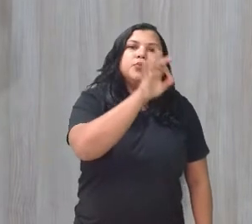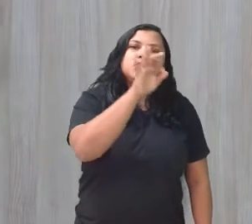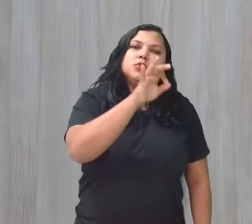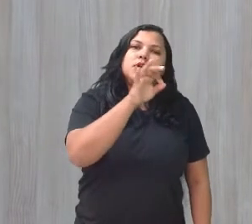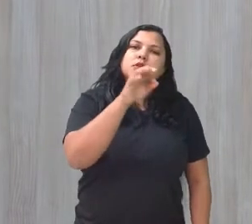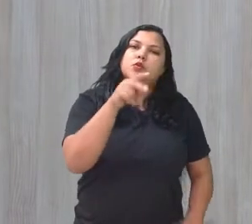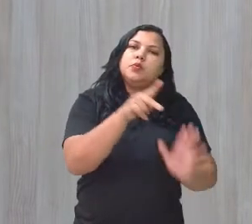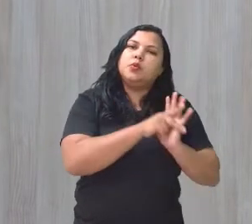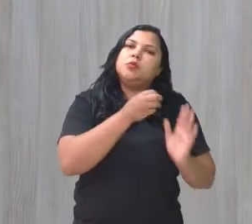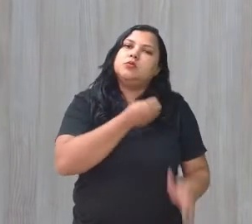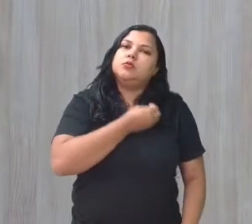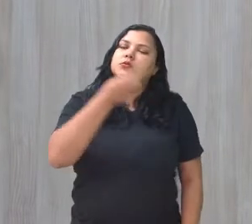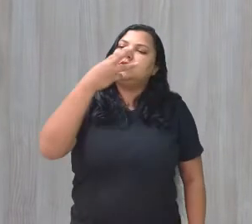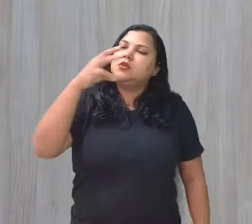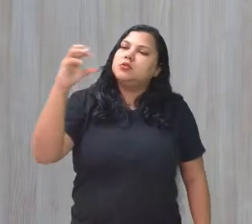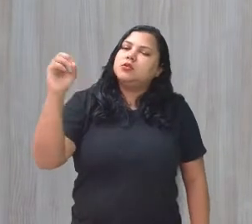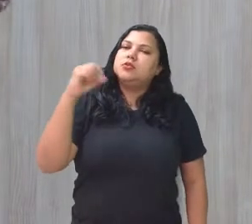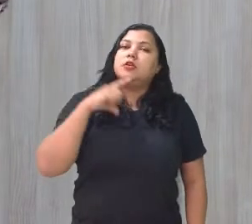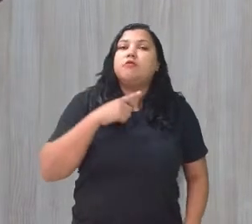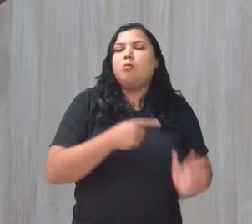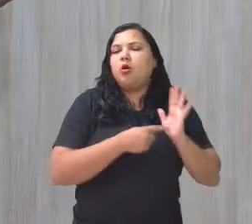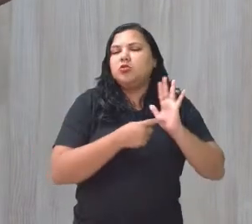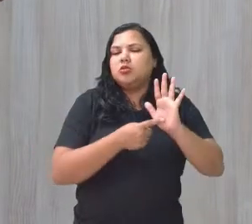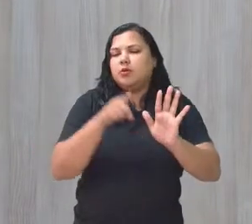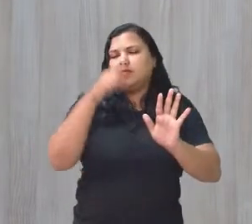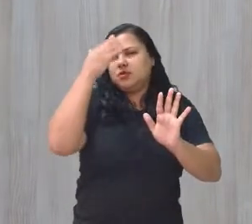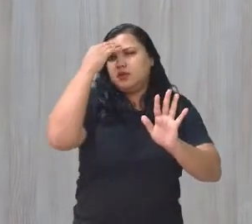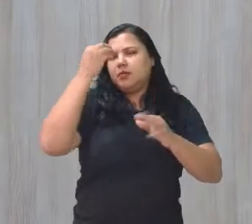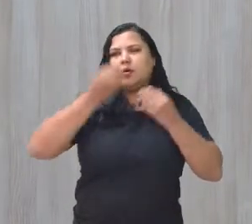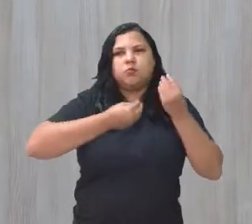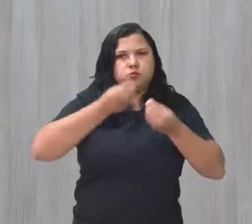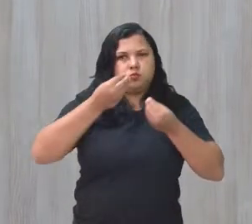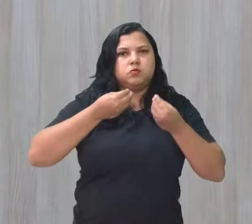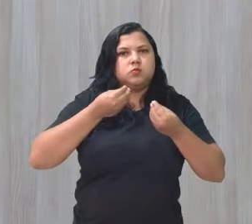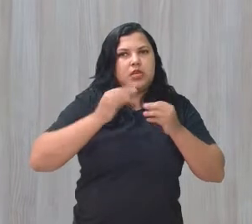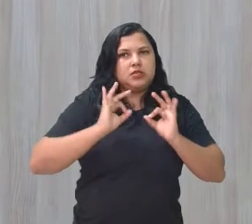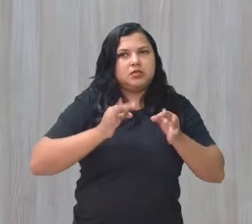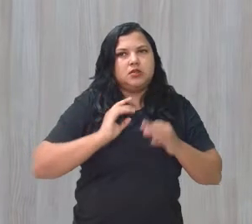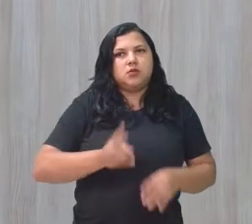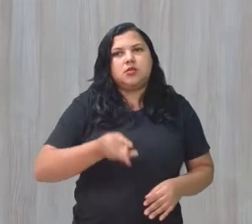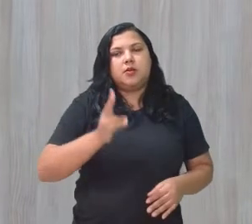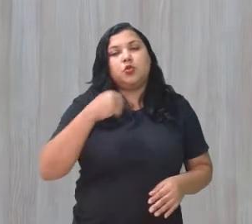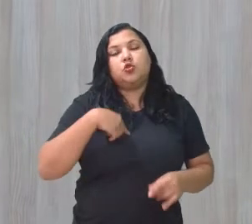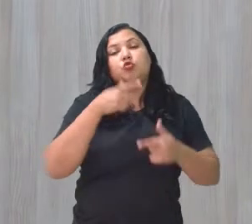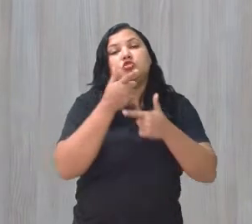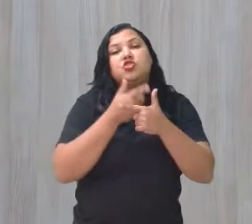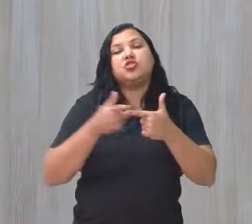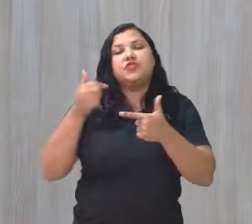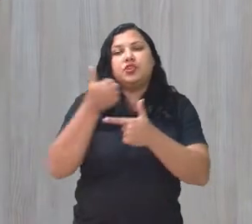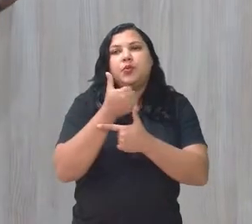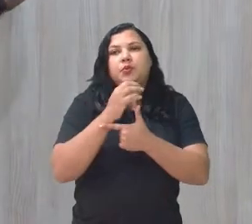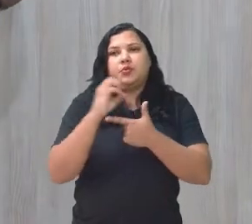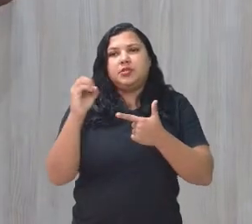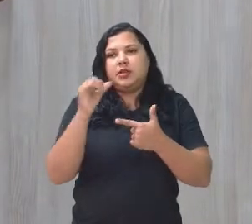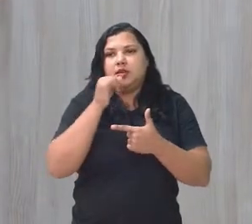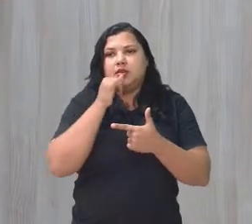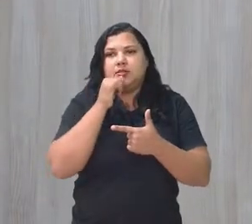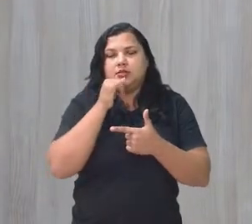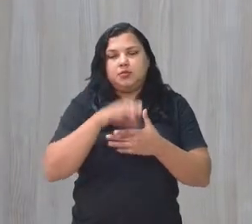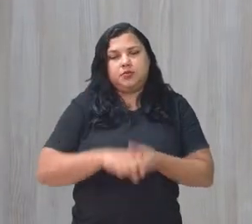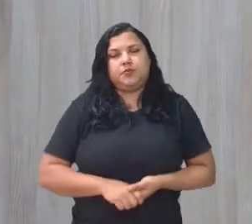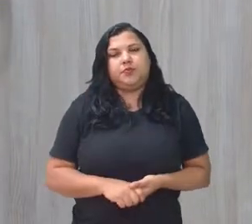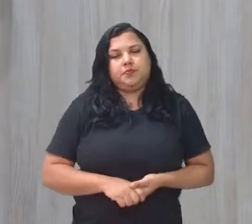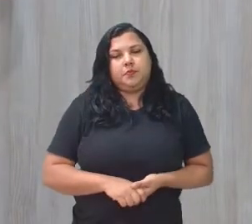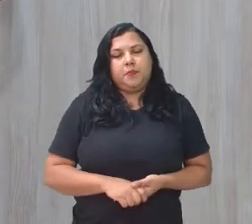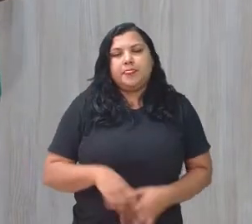tentar justificar para você ver que funciona sempre. Olha o que é que eu estou fazendo aqui, dividindo por 100. O que significa dividir por